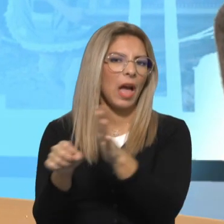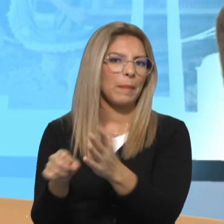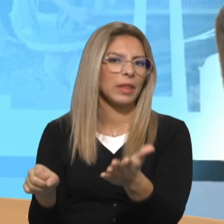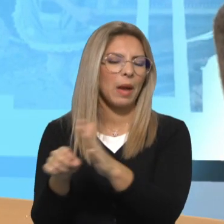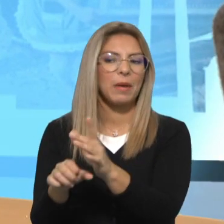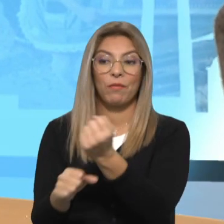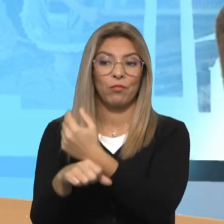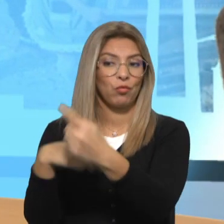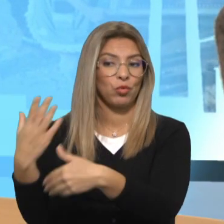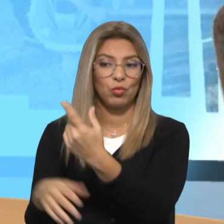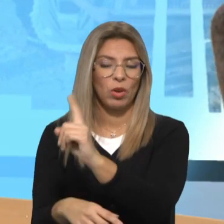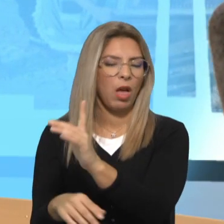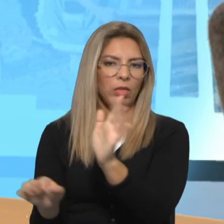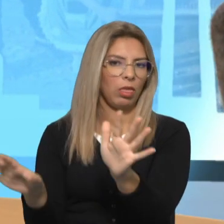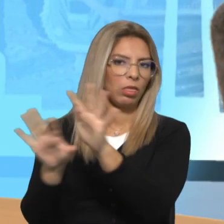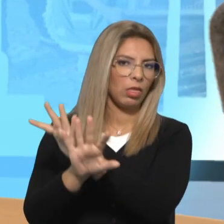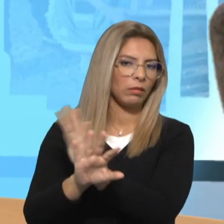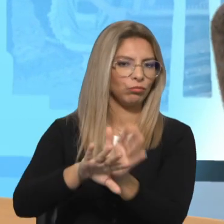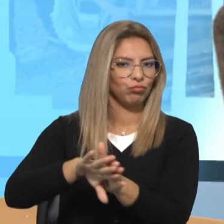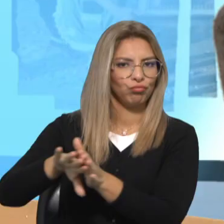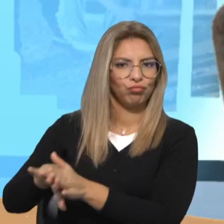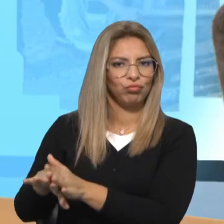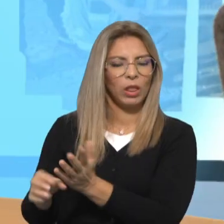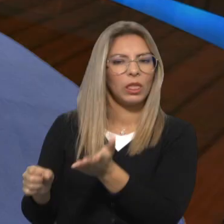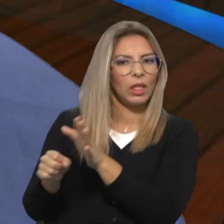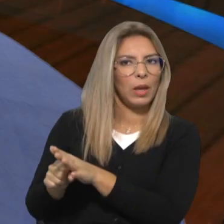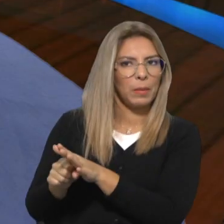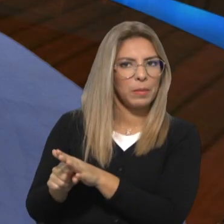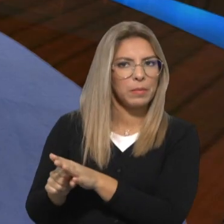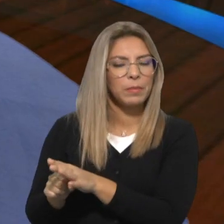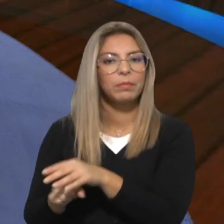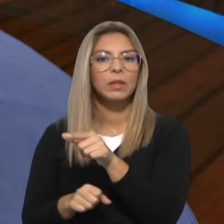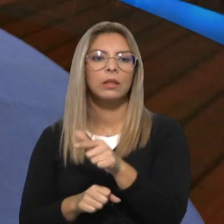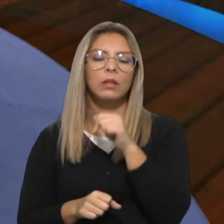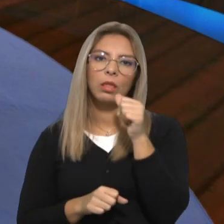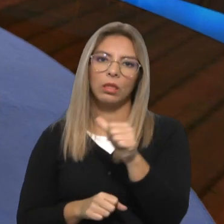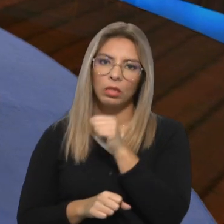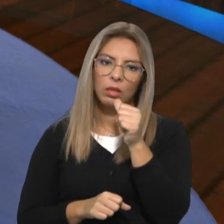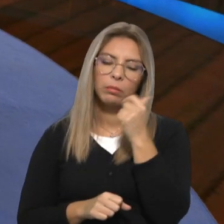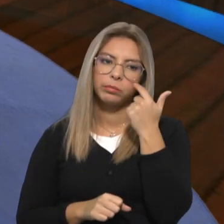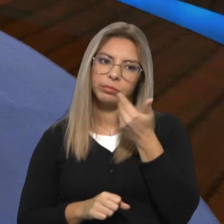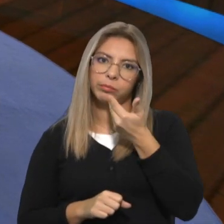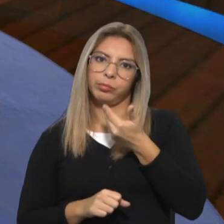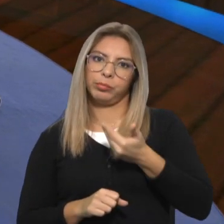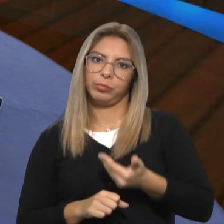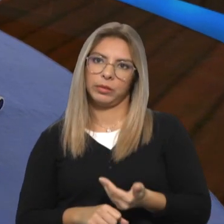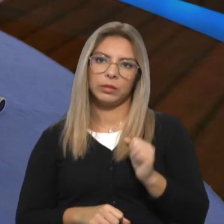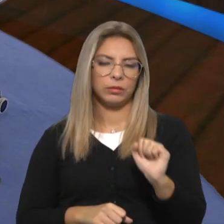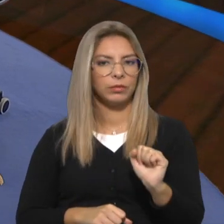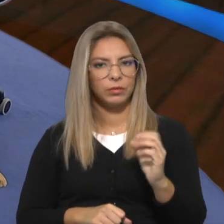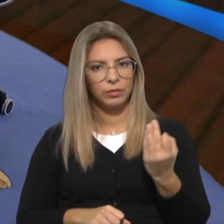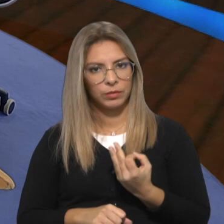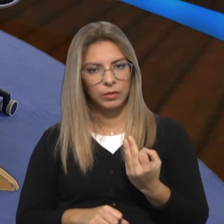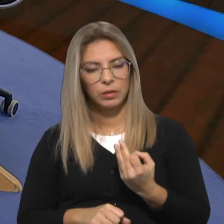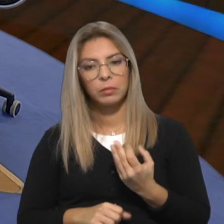bem, porque de facto ali houve sempre esta possibilidade de viver genuinamente esta experiência, ou na maior